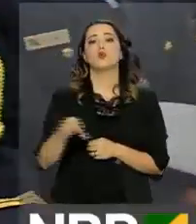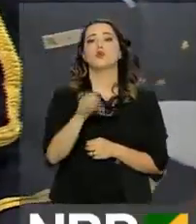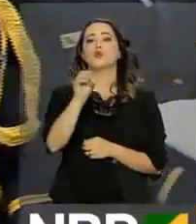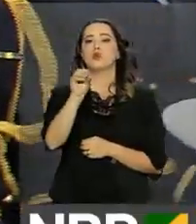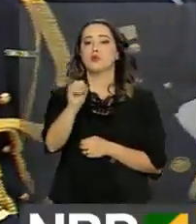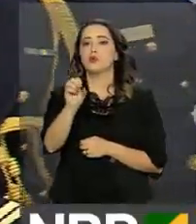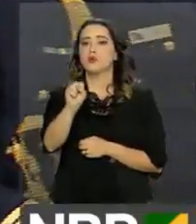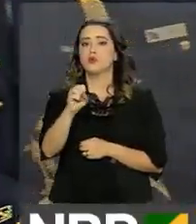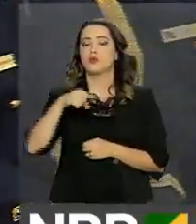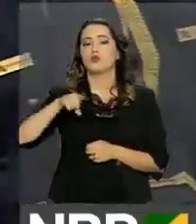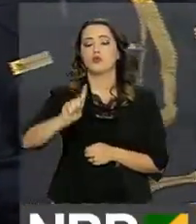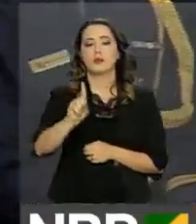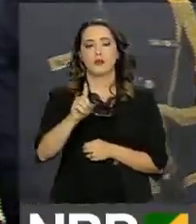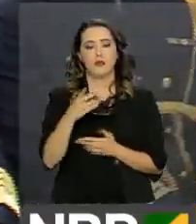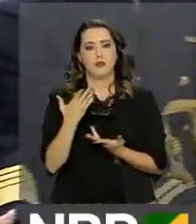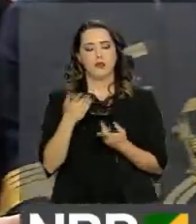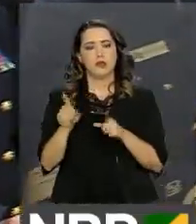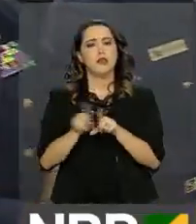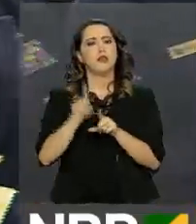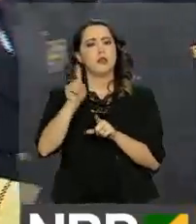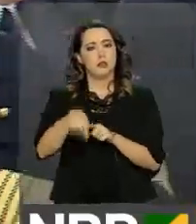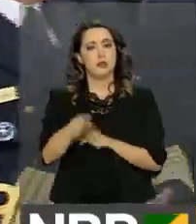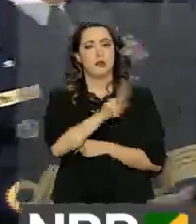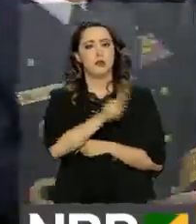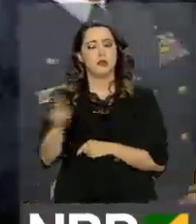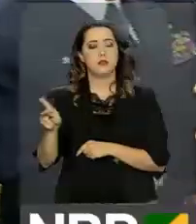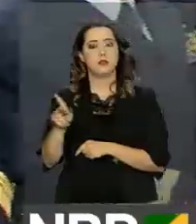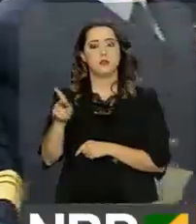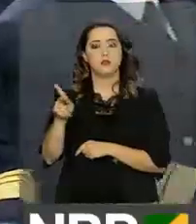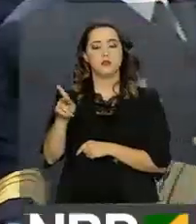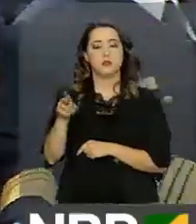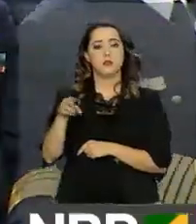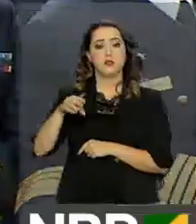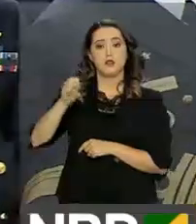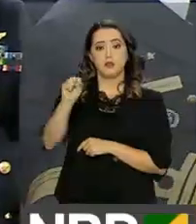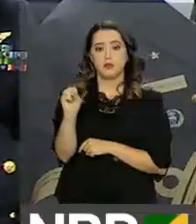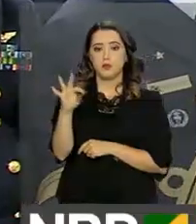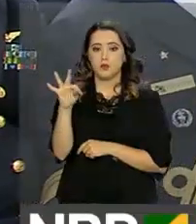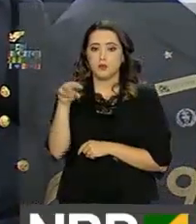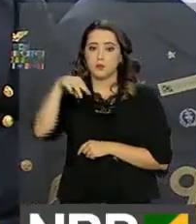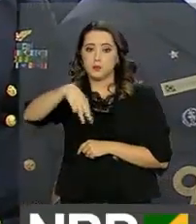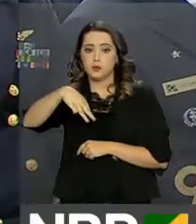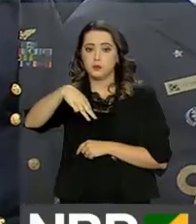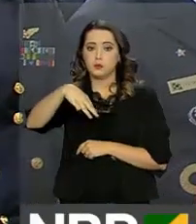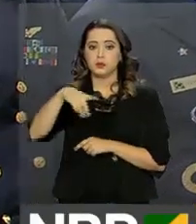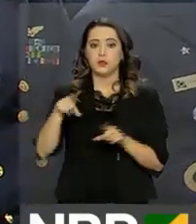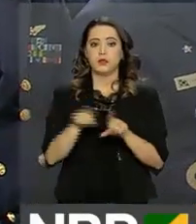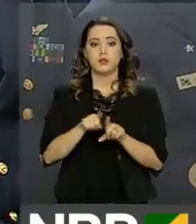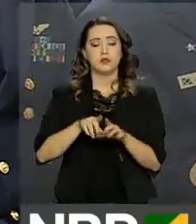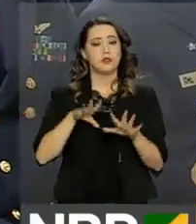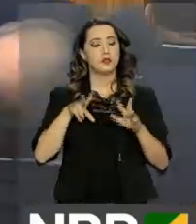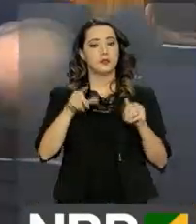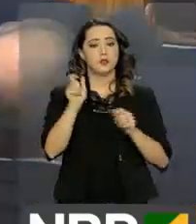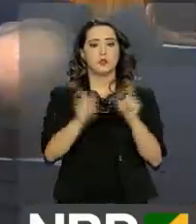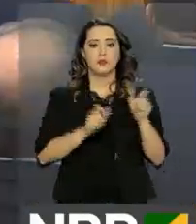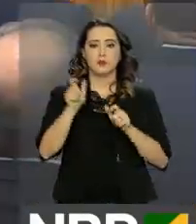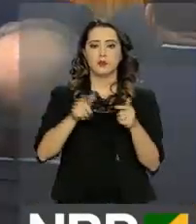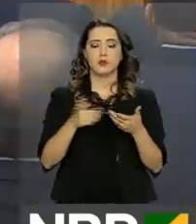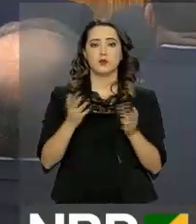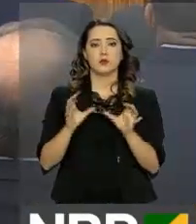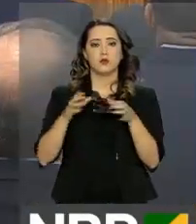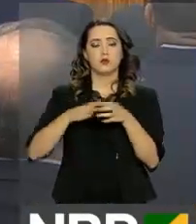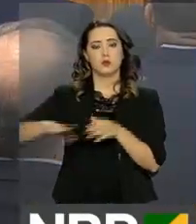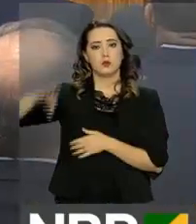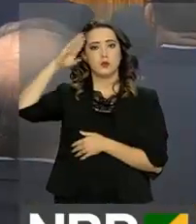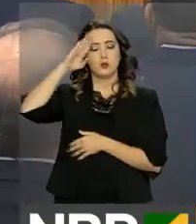presidente do Superior Tribunal Militar, e naturalmente os senhores oficiais generais da Marinha,